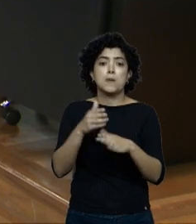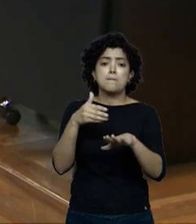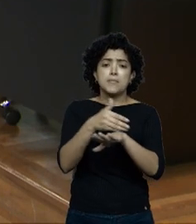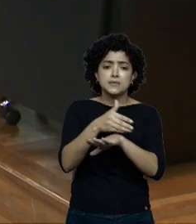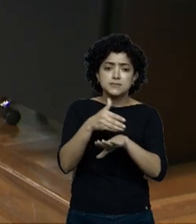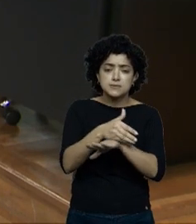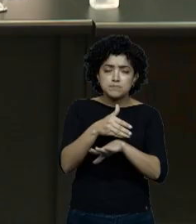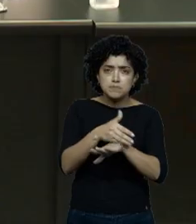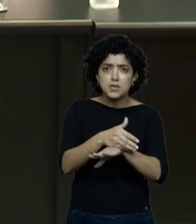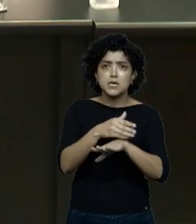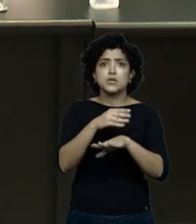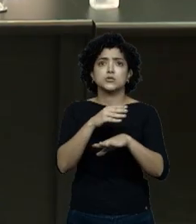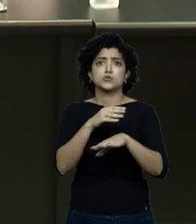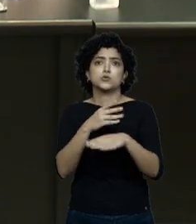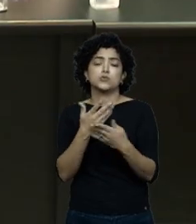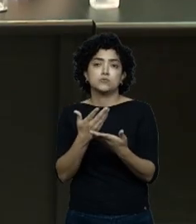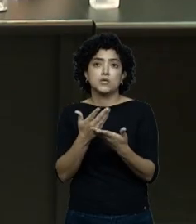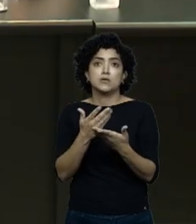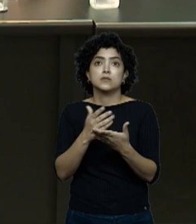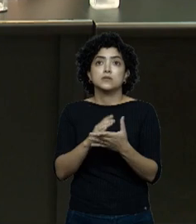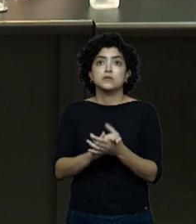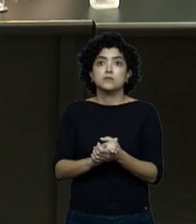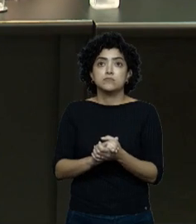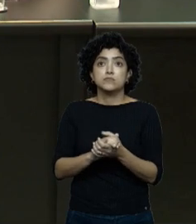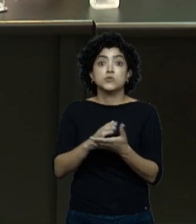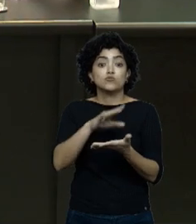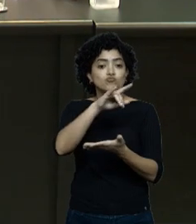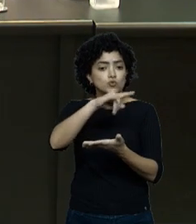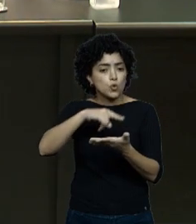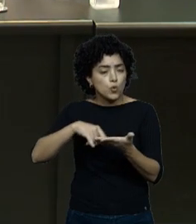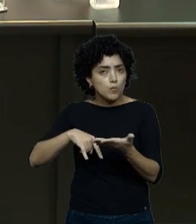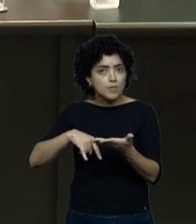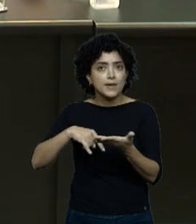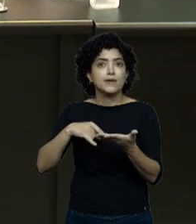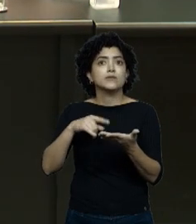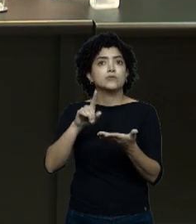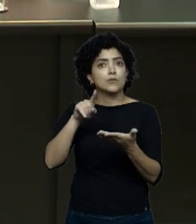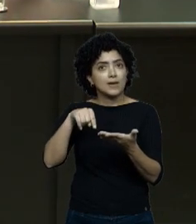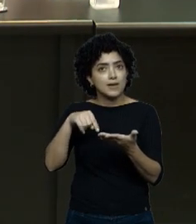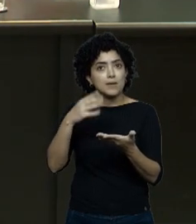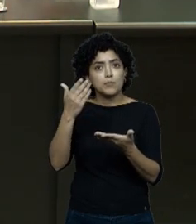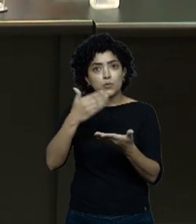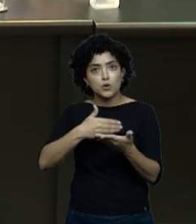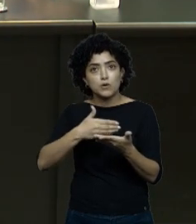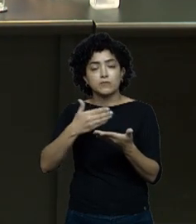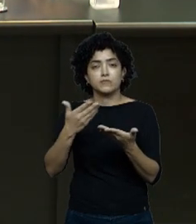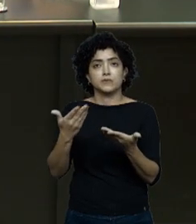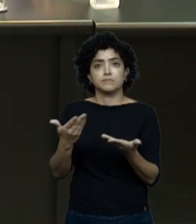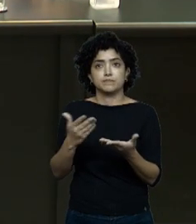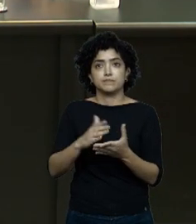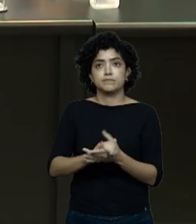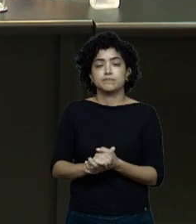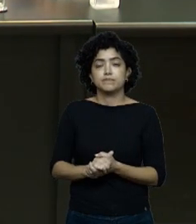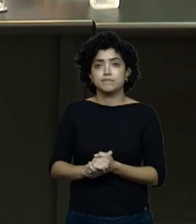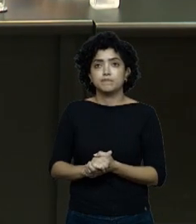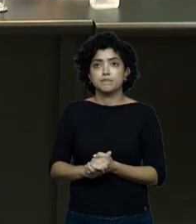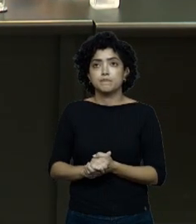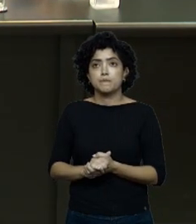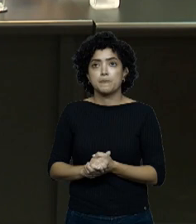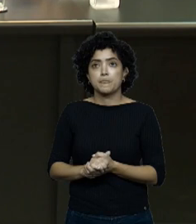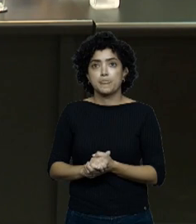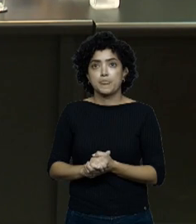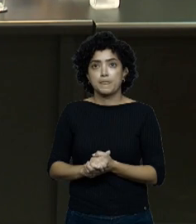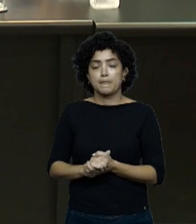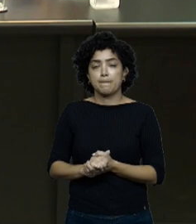comentários tá isso tudo é documento da audiência junto com vocês aqui eu quero